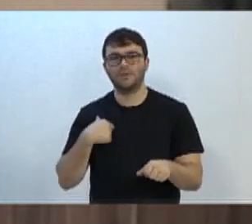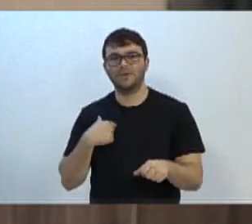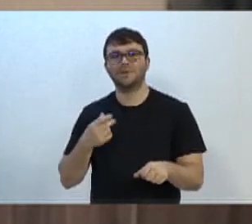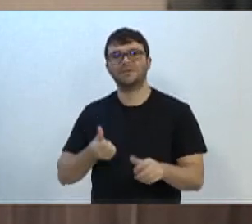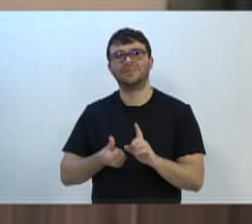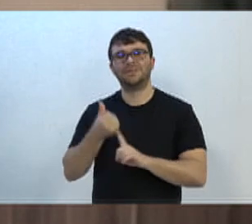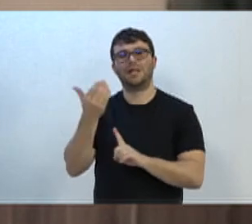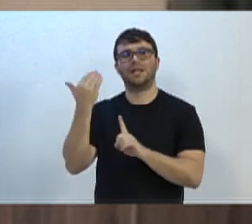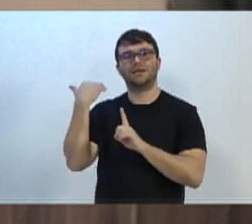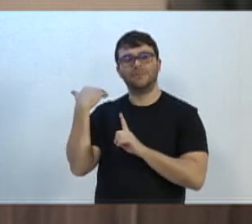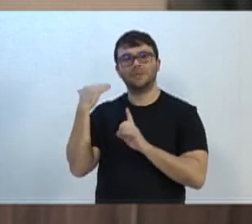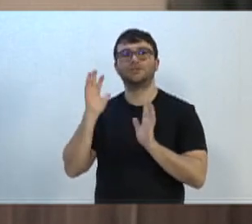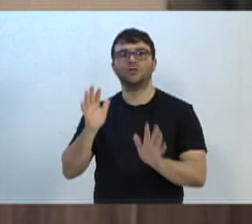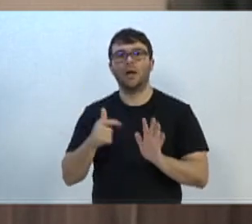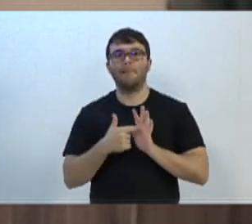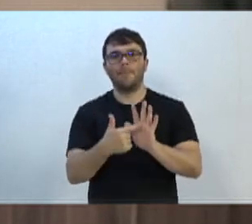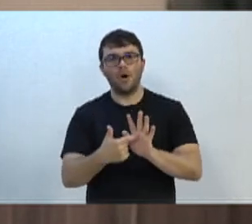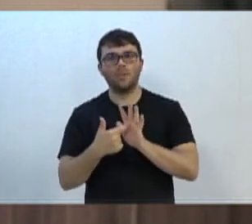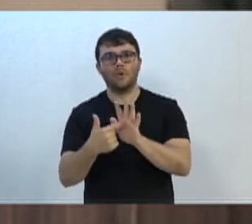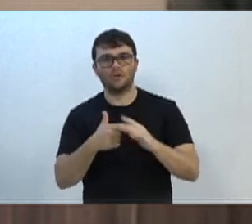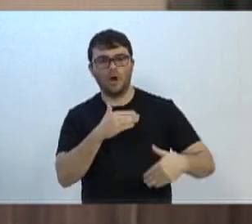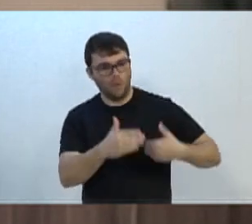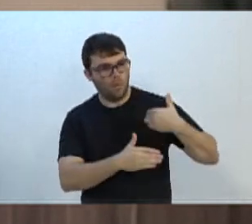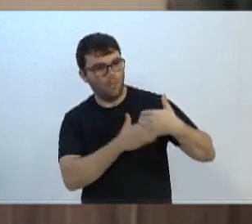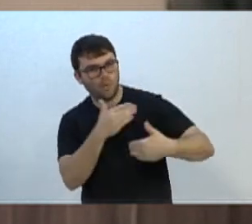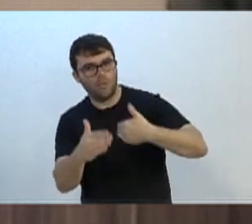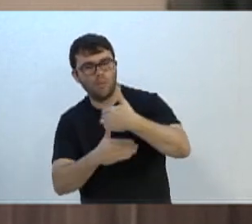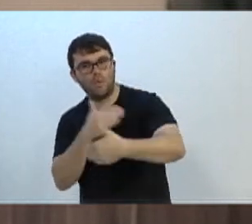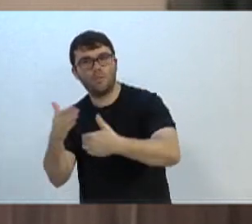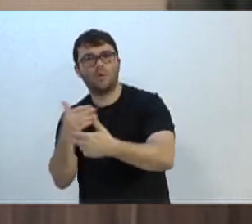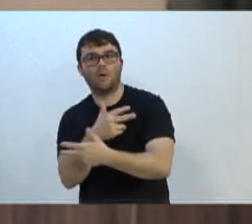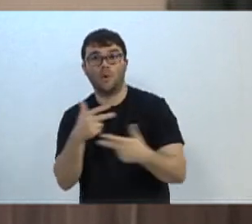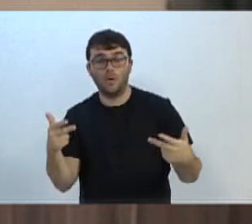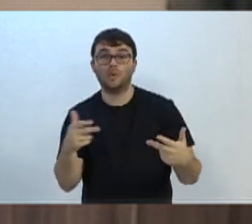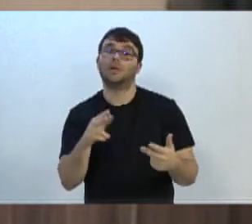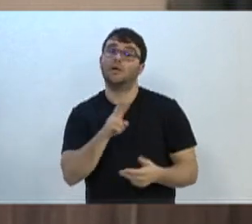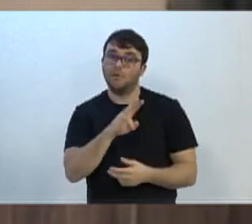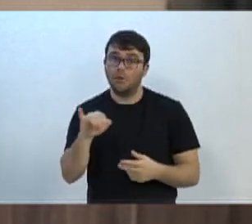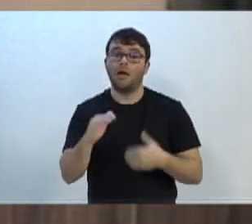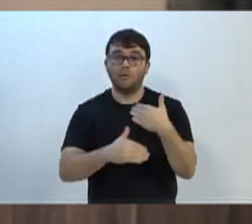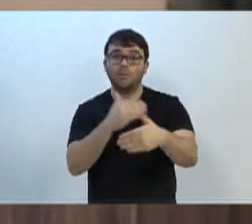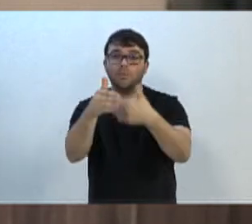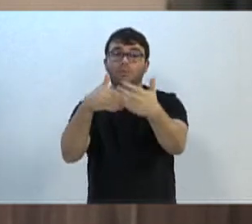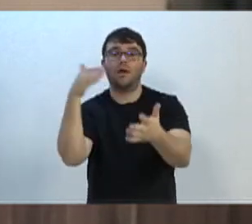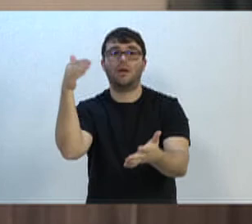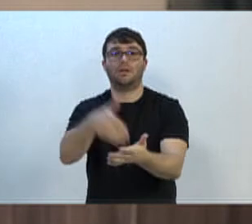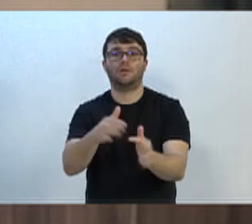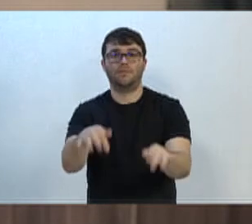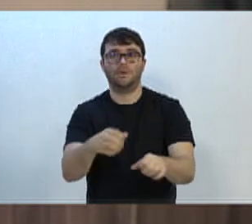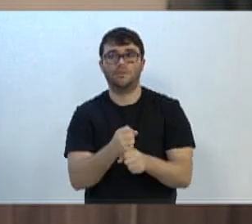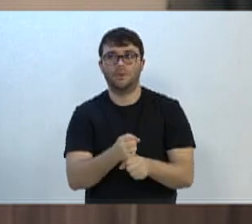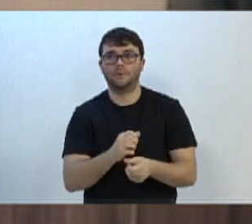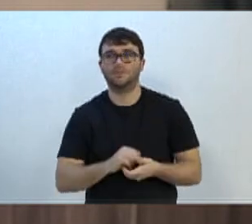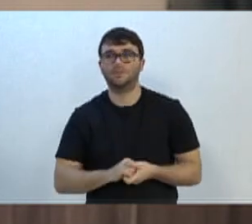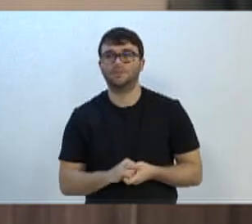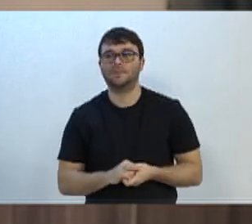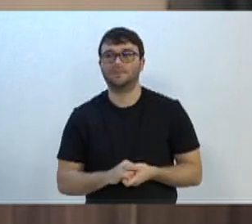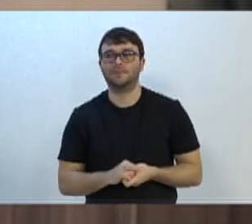seis meses atrás e já mostrei que nós avançamos muitas coisas e vamos avançar muito até o final do ano